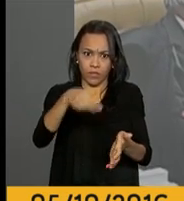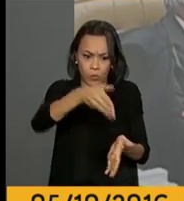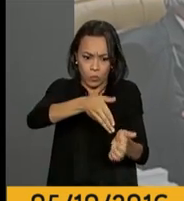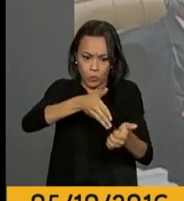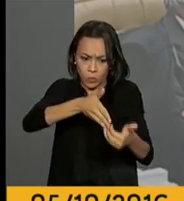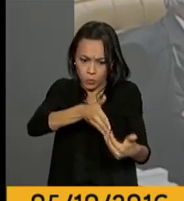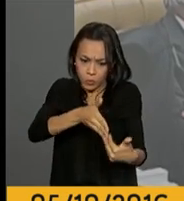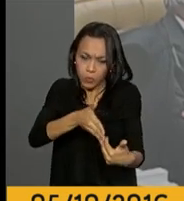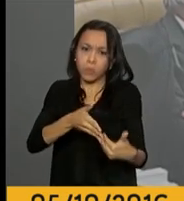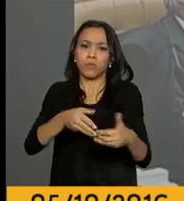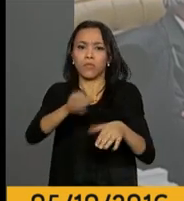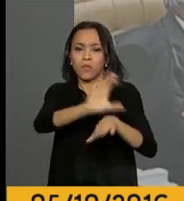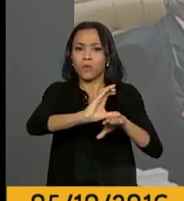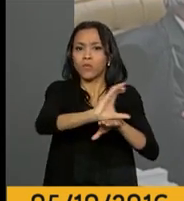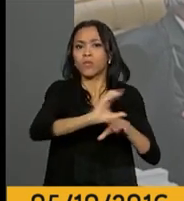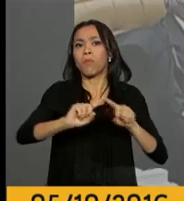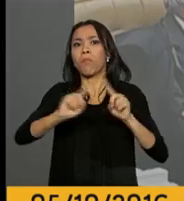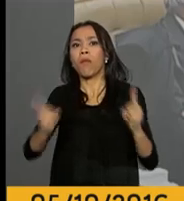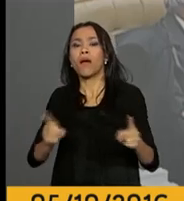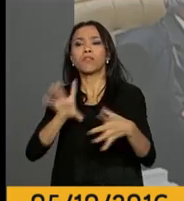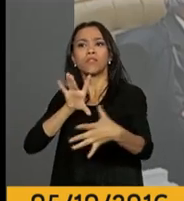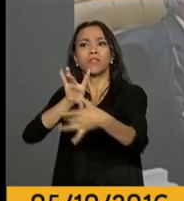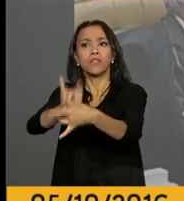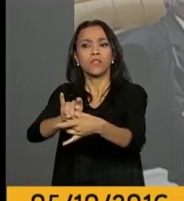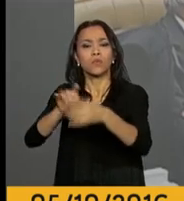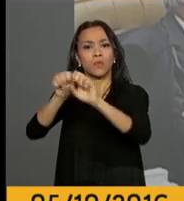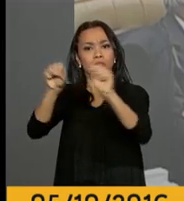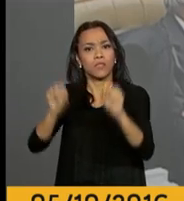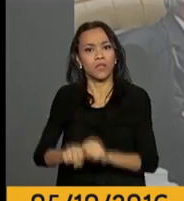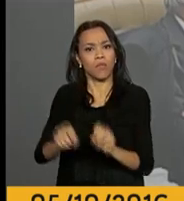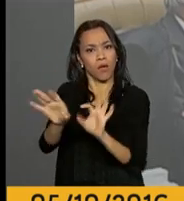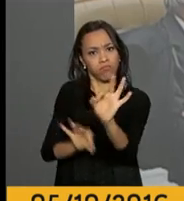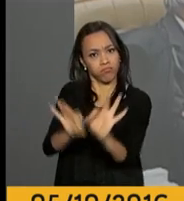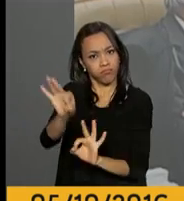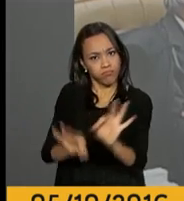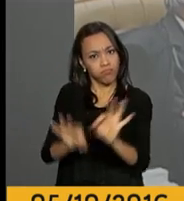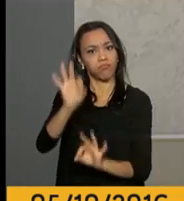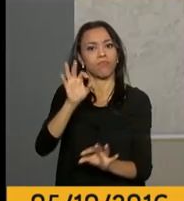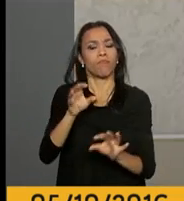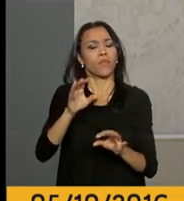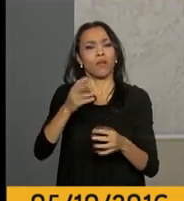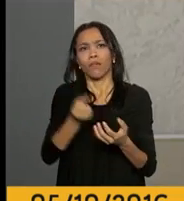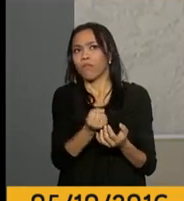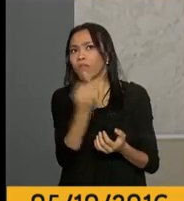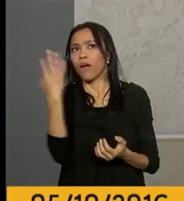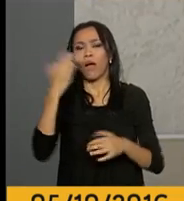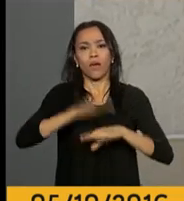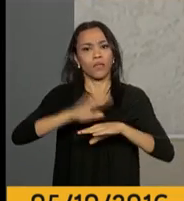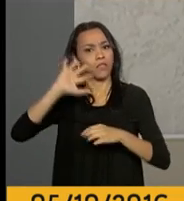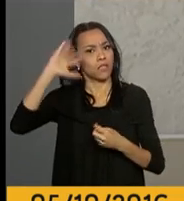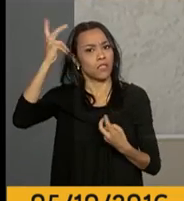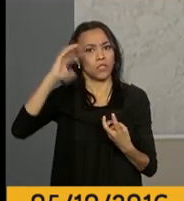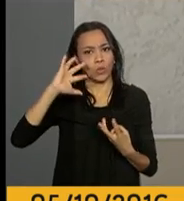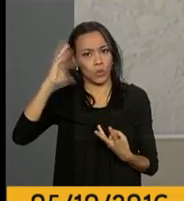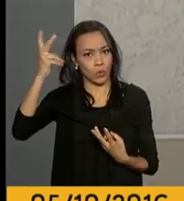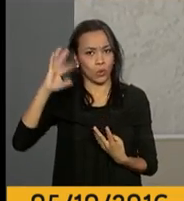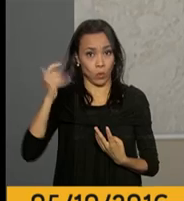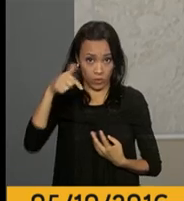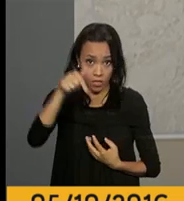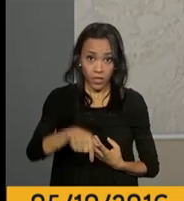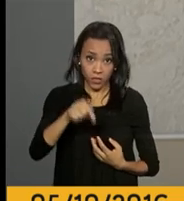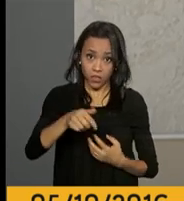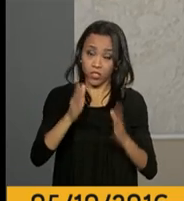sistema montado pela constituição quantos e quanto quantas e quantas decisões foram proferidas por esta corte